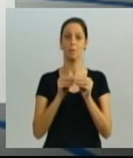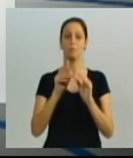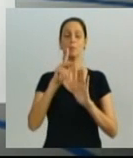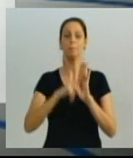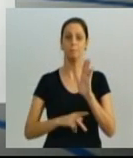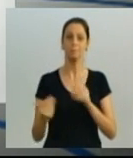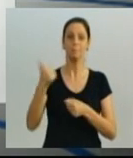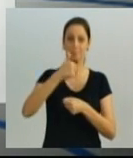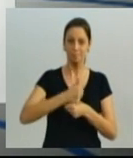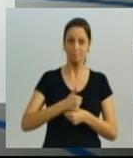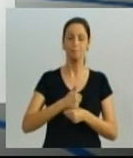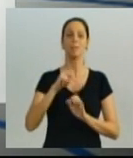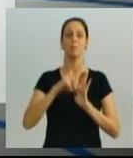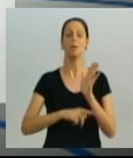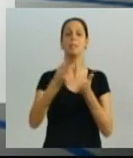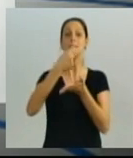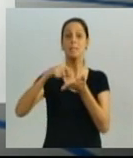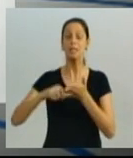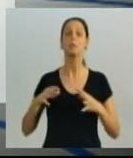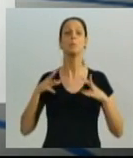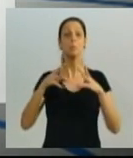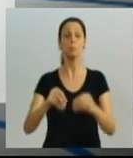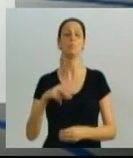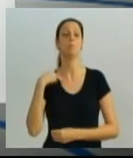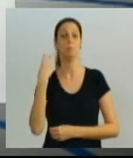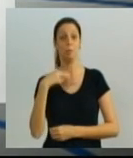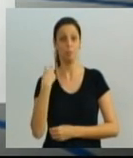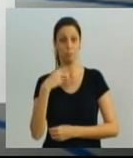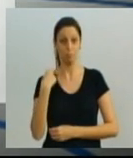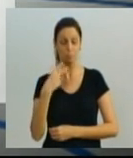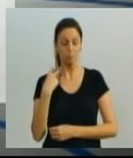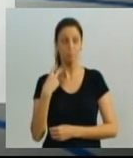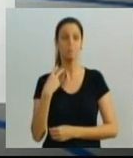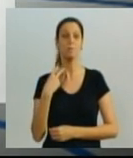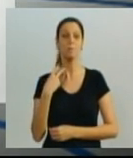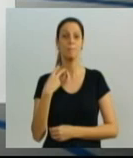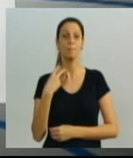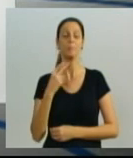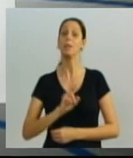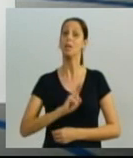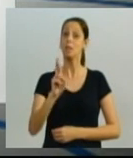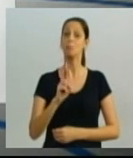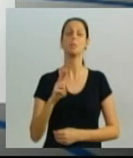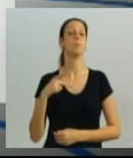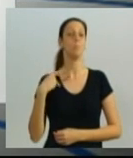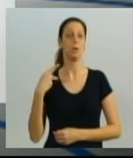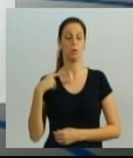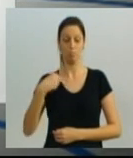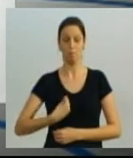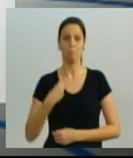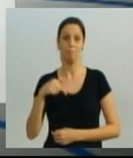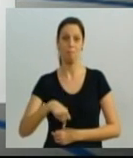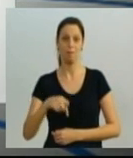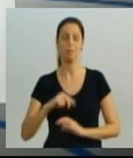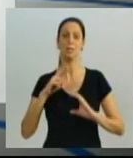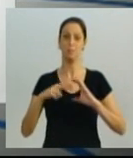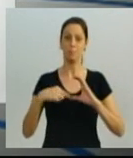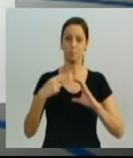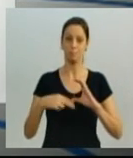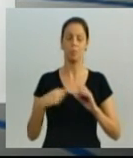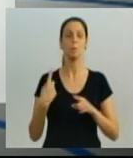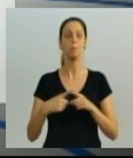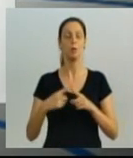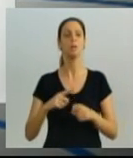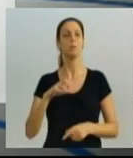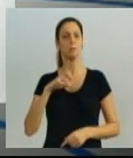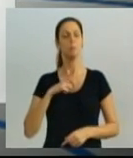substitutivo global assinado por todos aqueles vereadores que representam partidos que estão nesta casa. Porque nós temos convicção